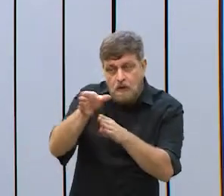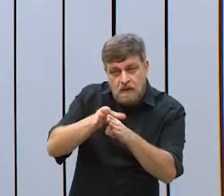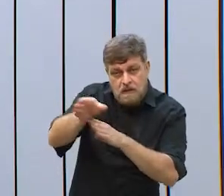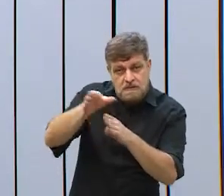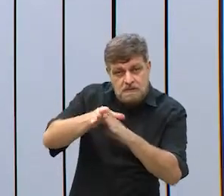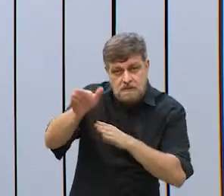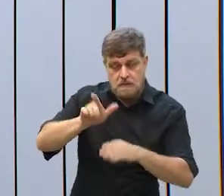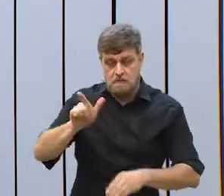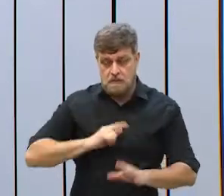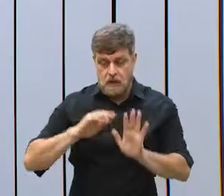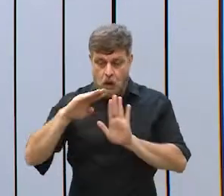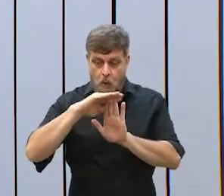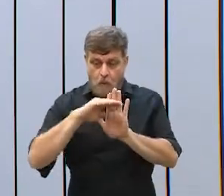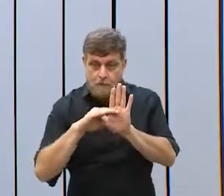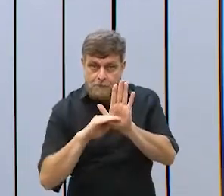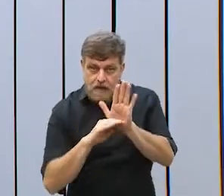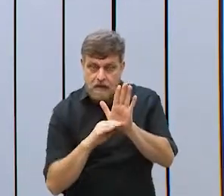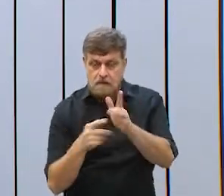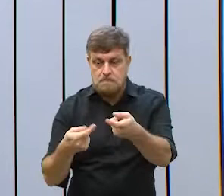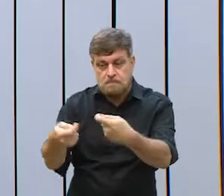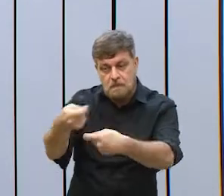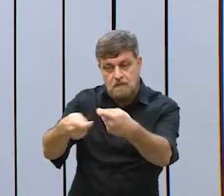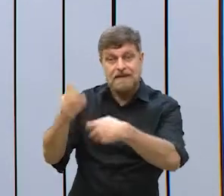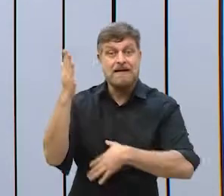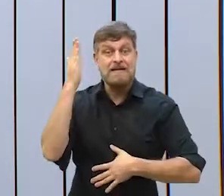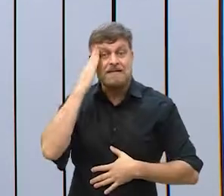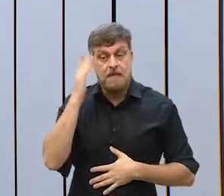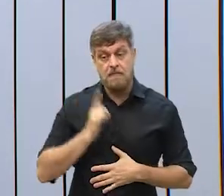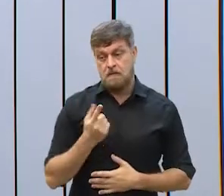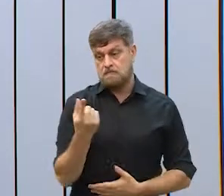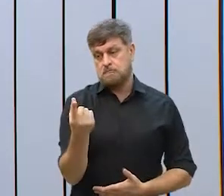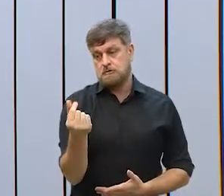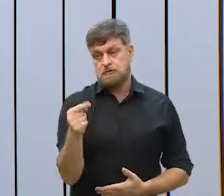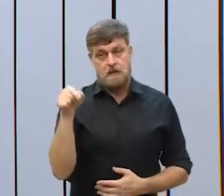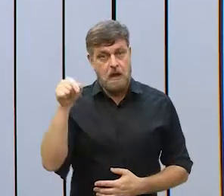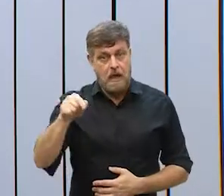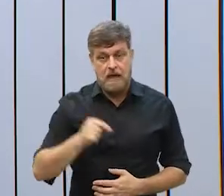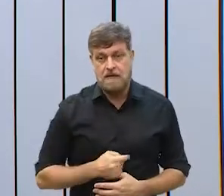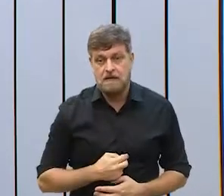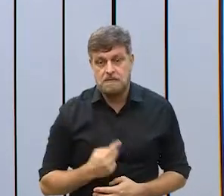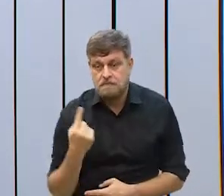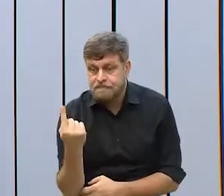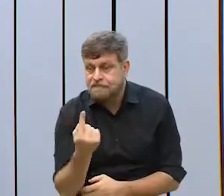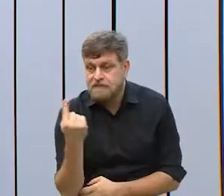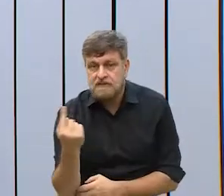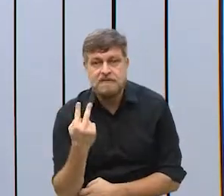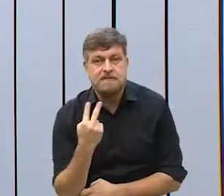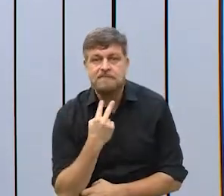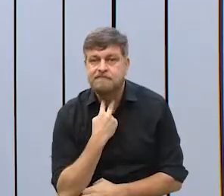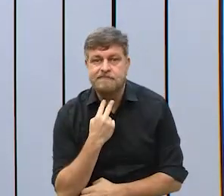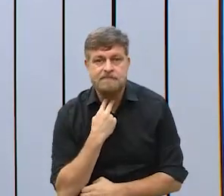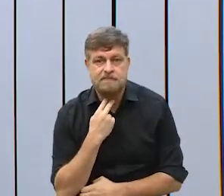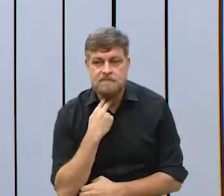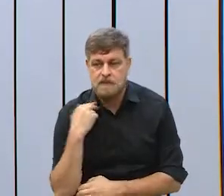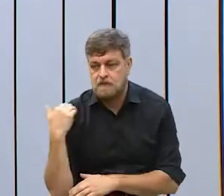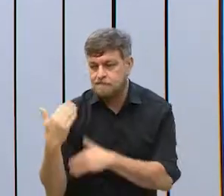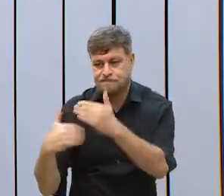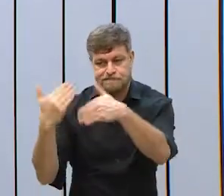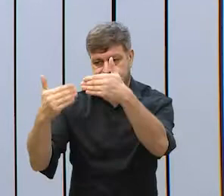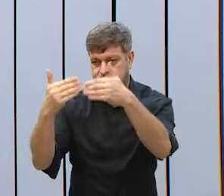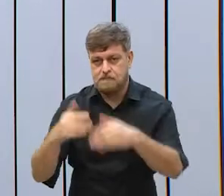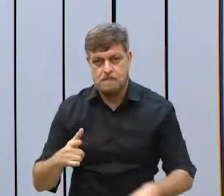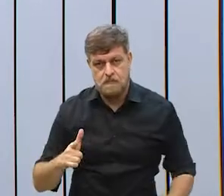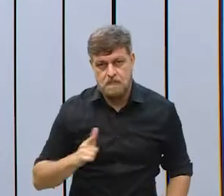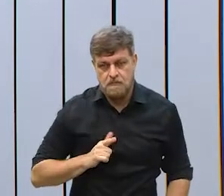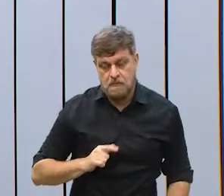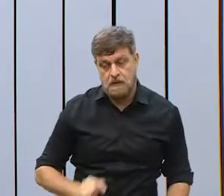orientação, de um plano de negócio, saber o que é um capital de giro, porque ela não vai conseguir essa escalabilidade por muito tempo. Então,